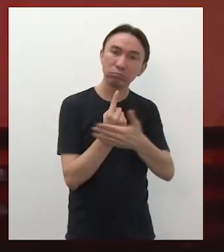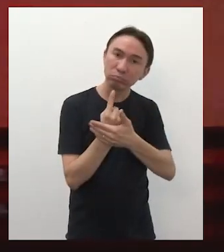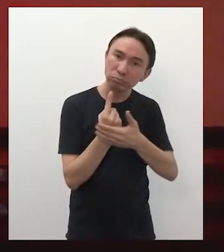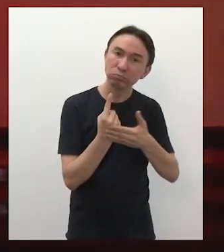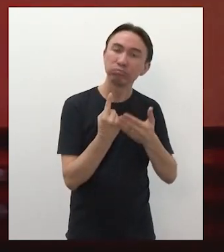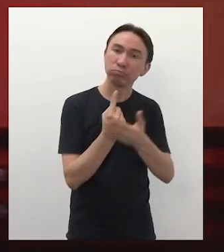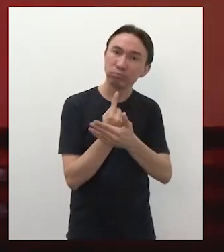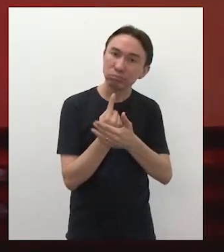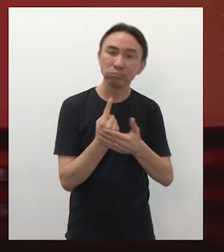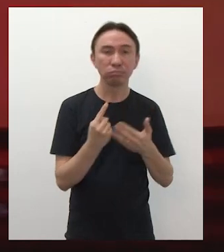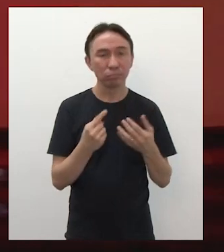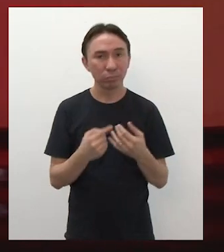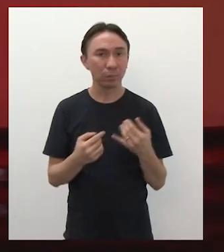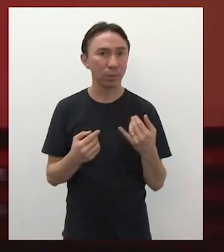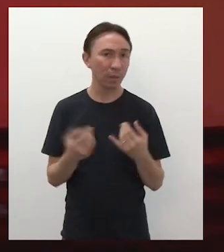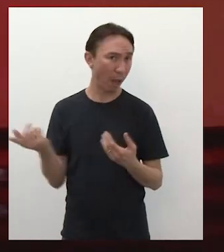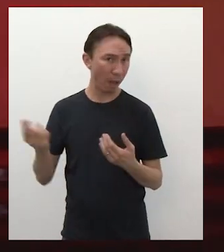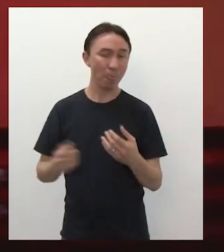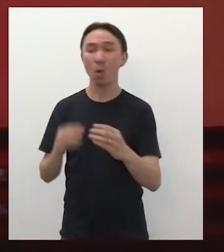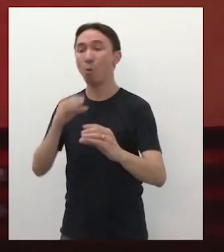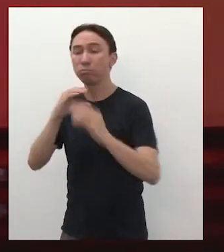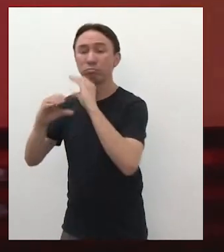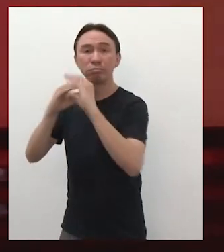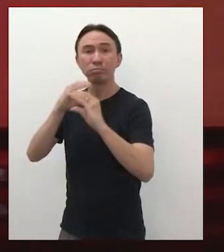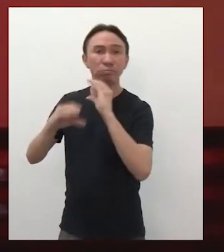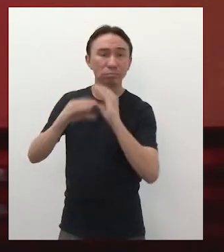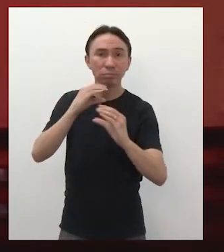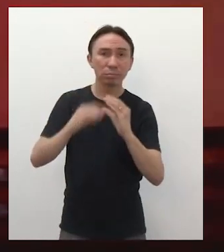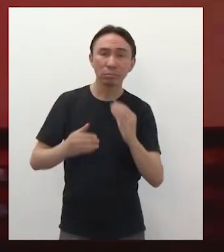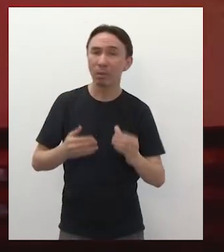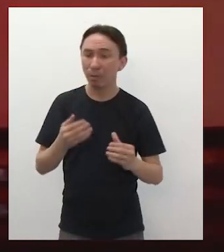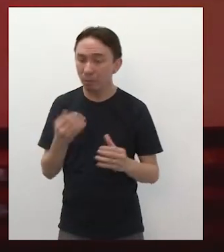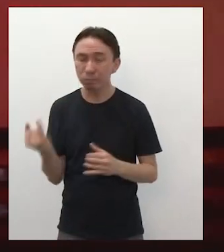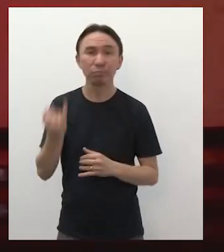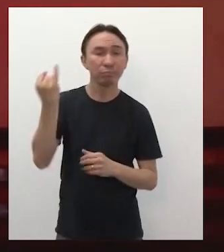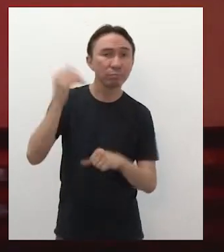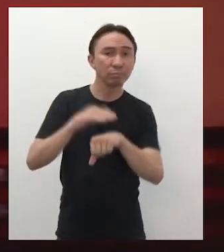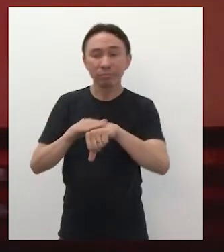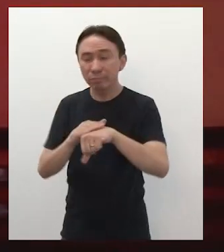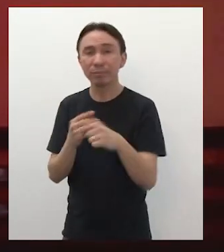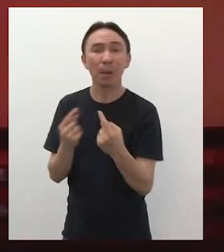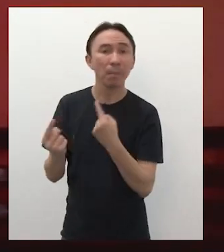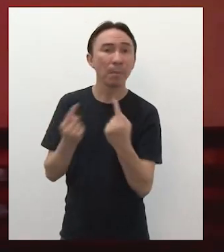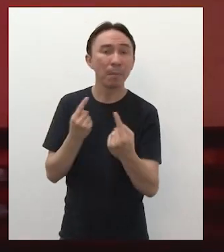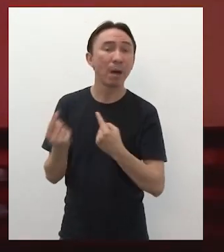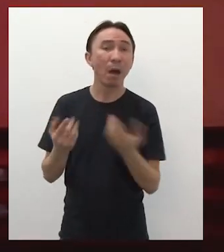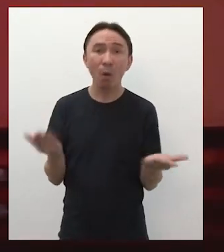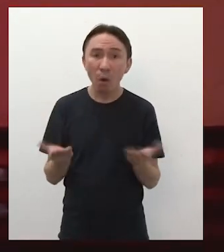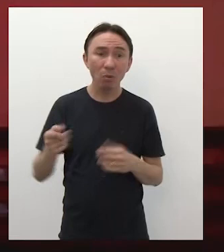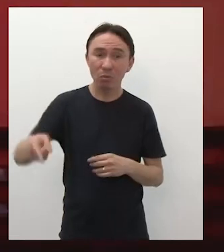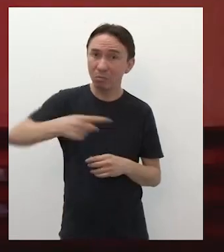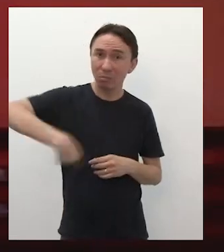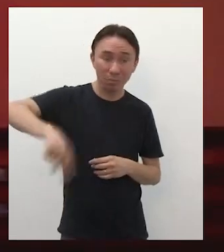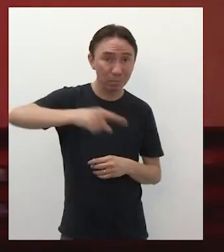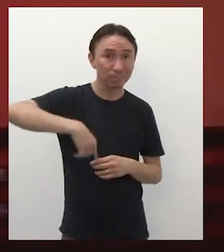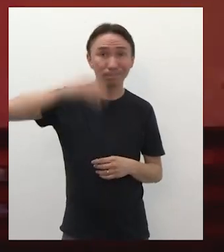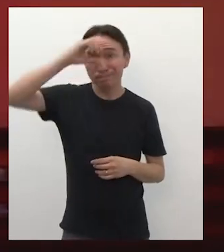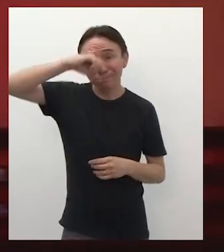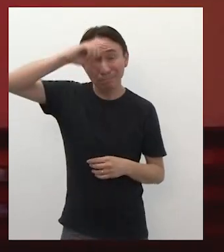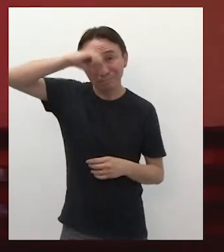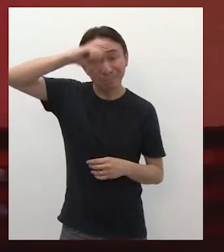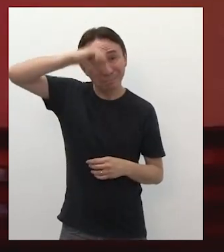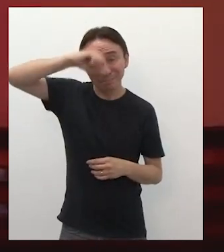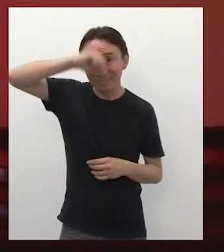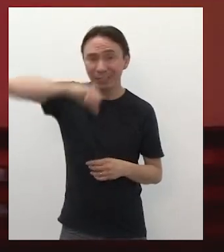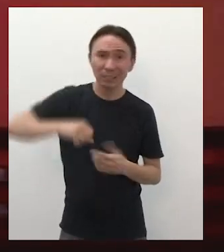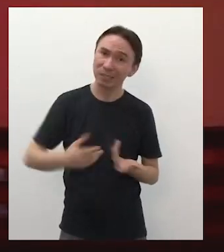melhores formas de comunicação para esse momento que a gente vai aprender fazendo, né? A gente